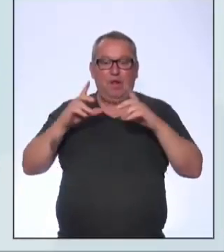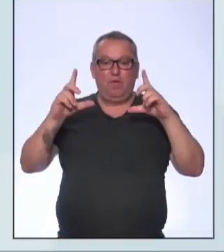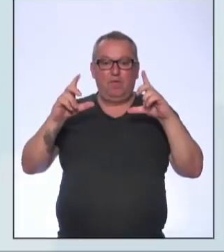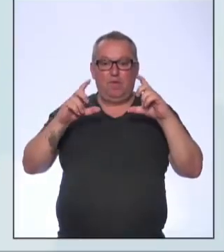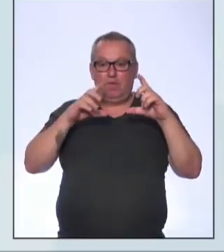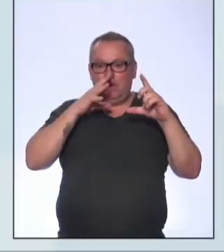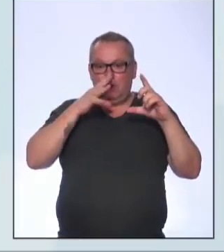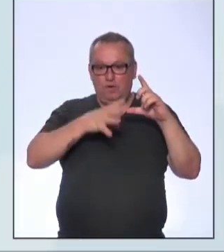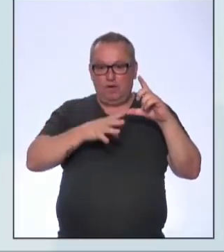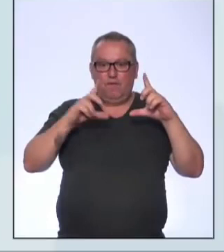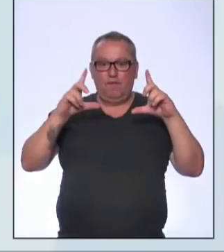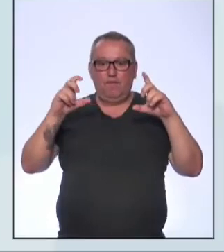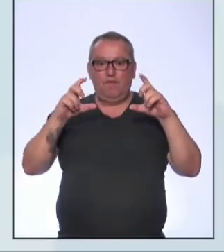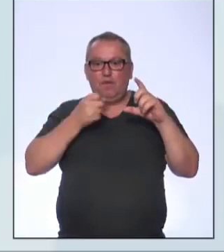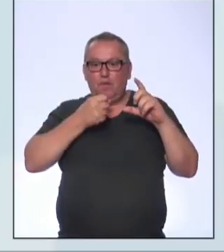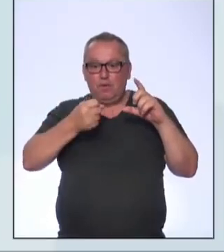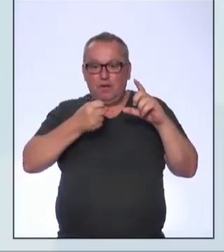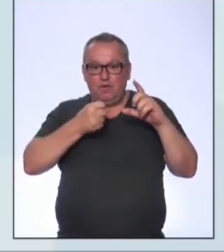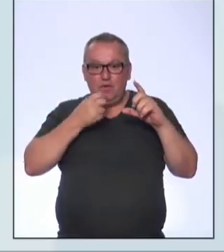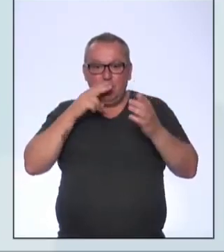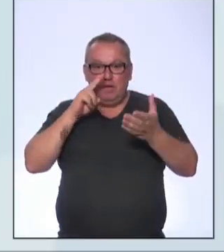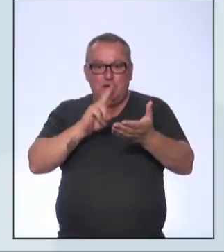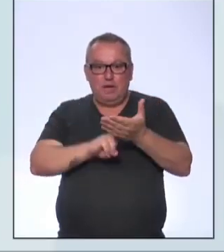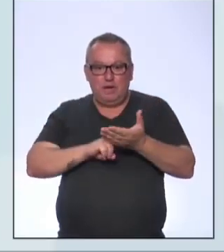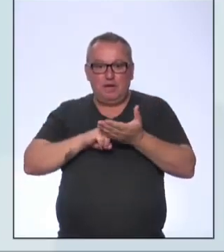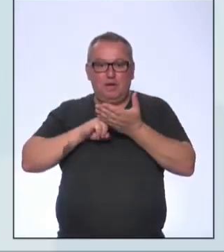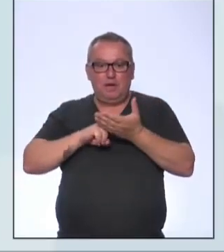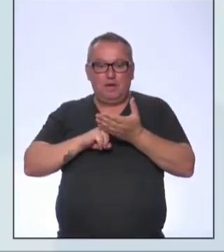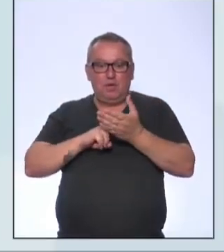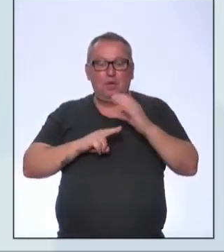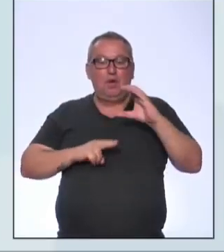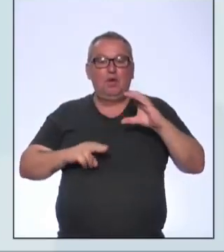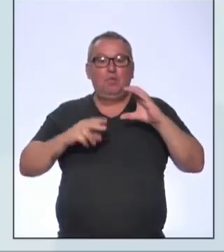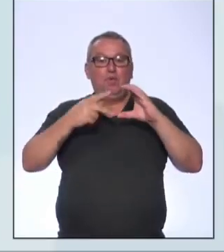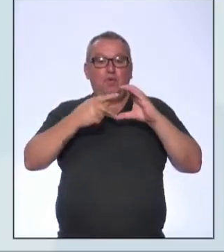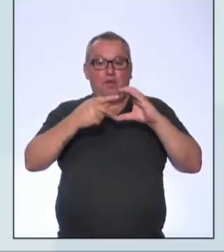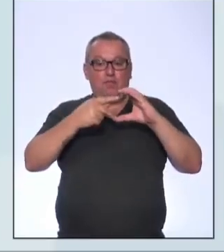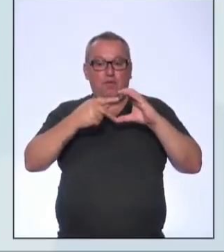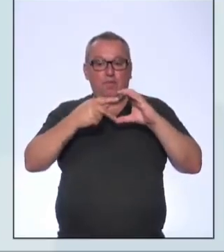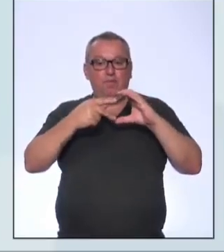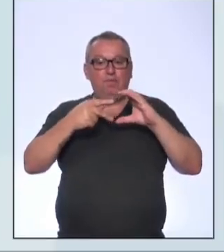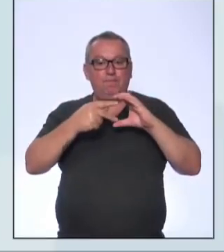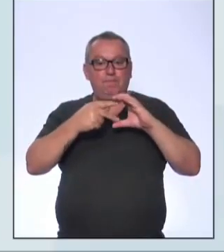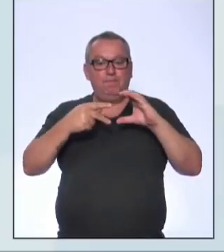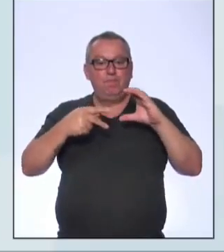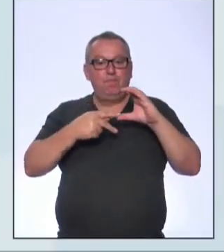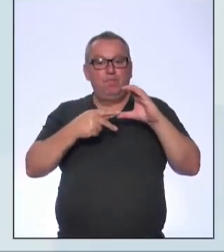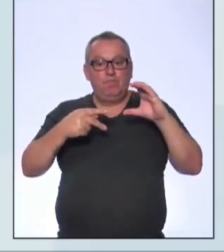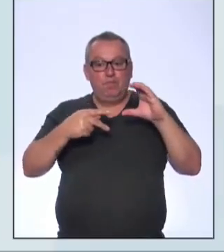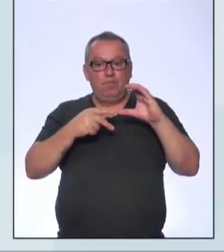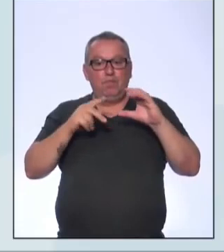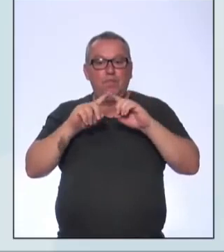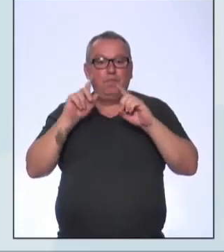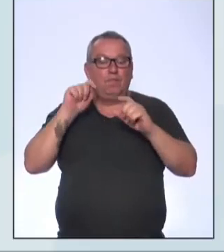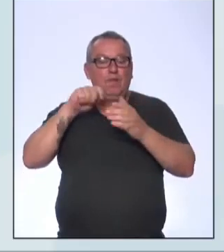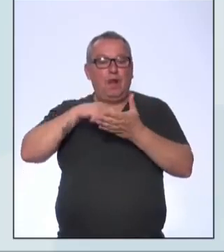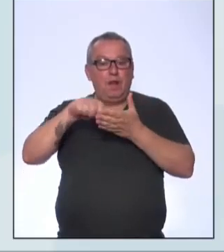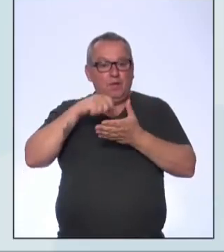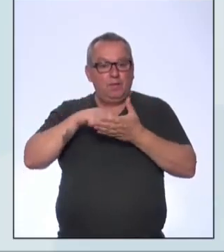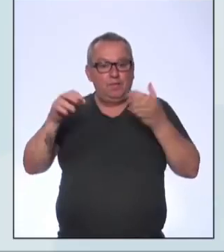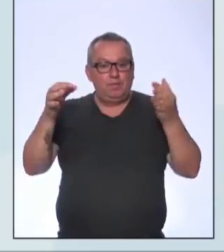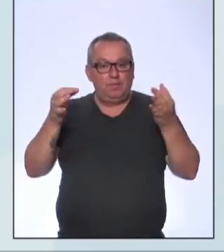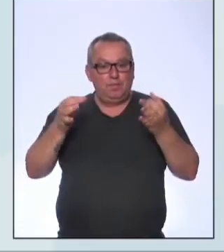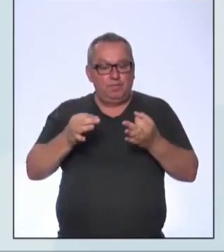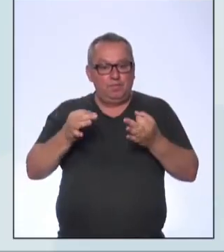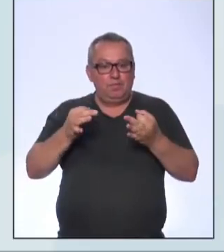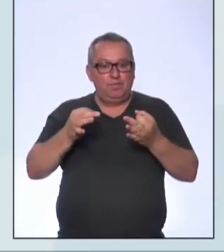aula, fotodenúncia, fotoreportagem, carta de leitor e podcast, né? Então, anota direitinho para você não se perder,